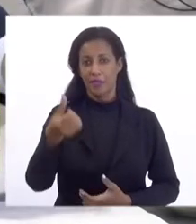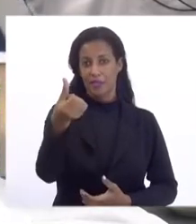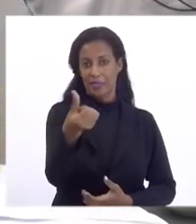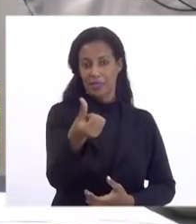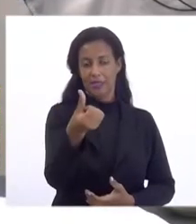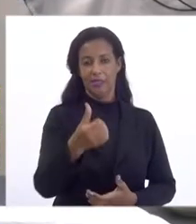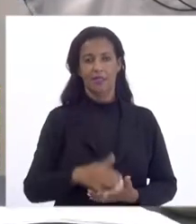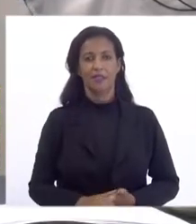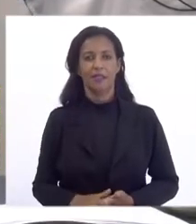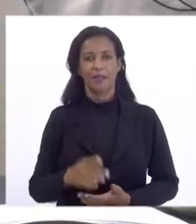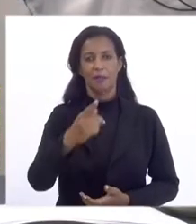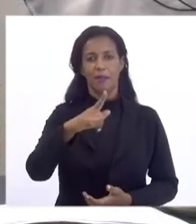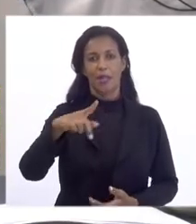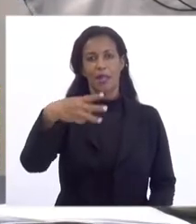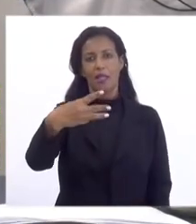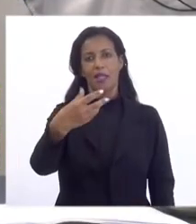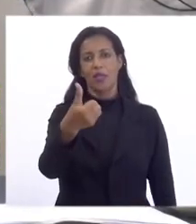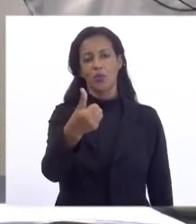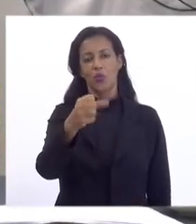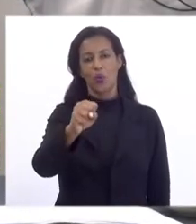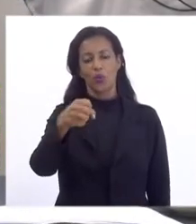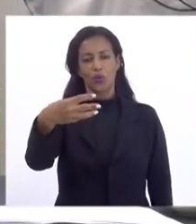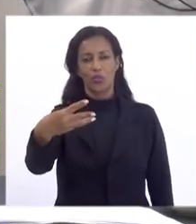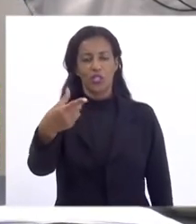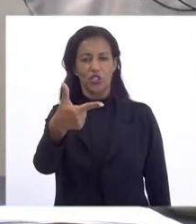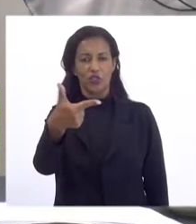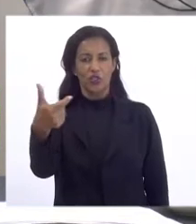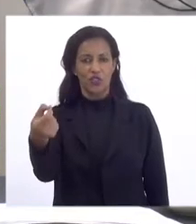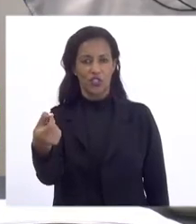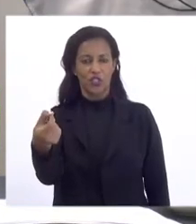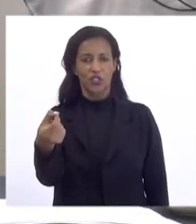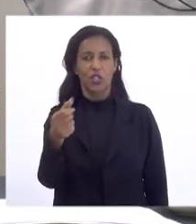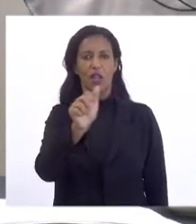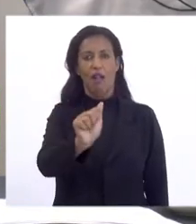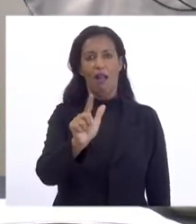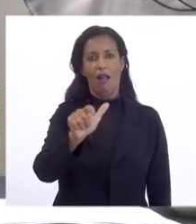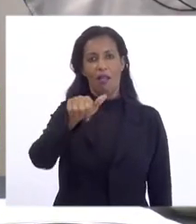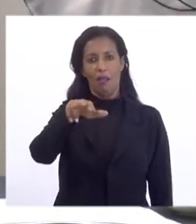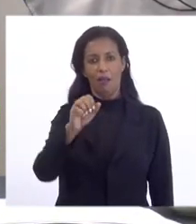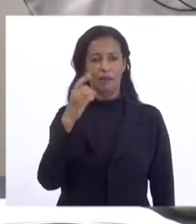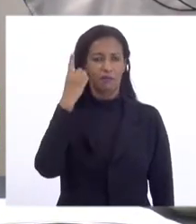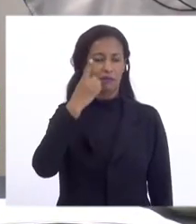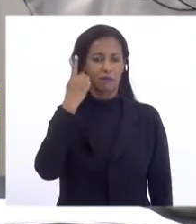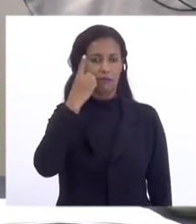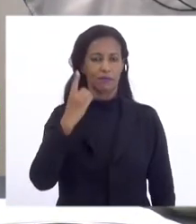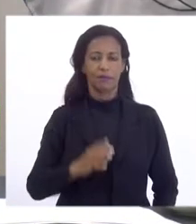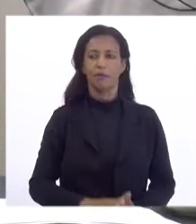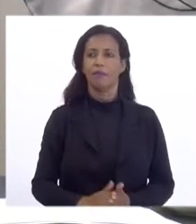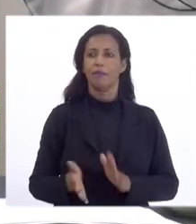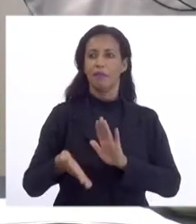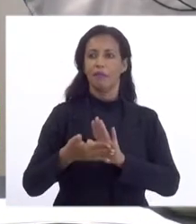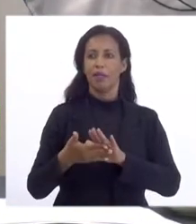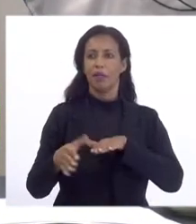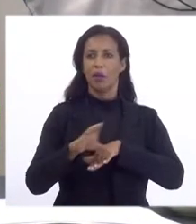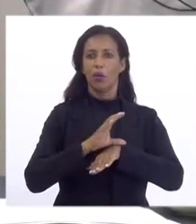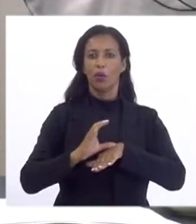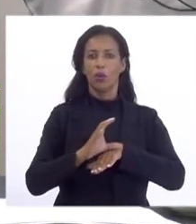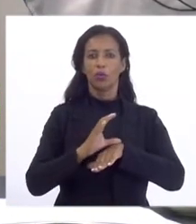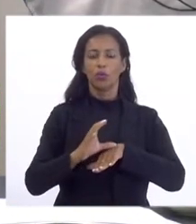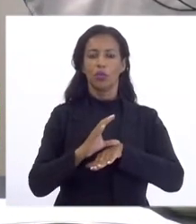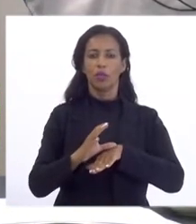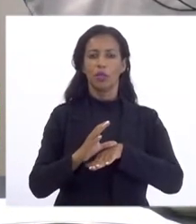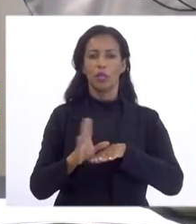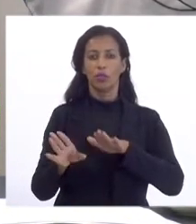6. Projeto de lei 3183-2020, autoria do deputado Alana Passos. Parecer pela constitucionalidade com emenda.